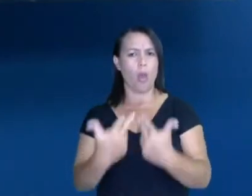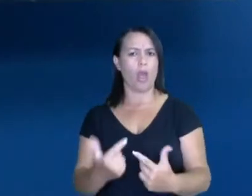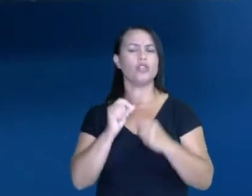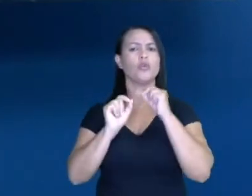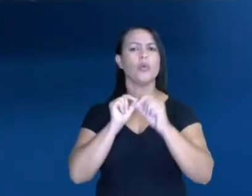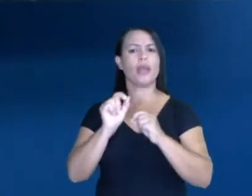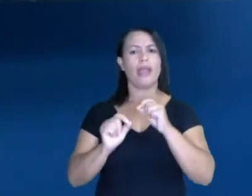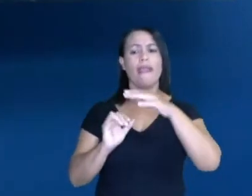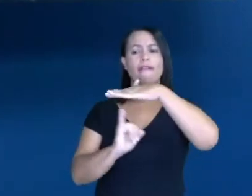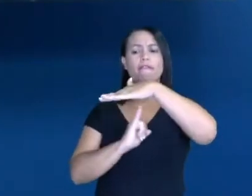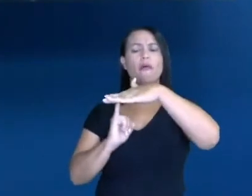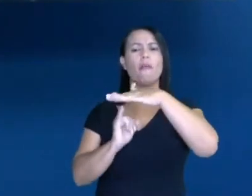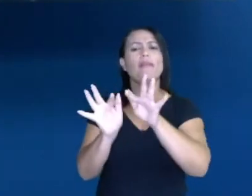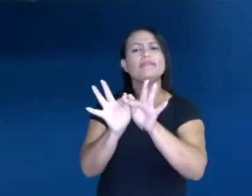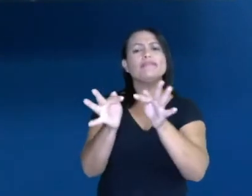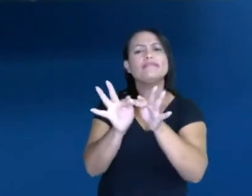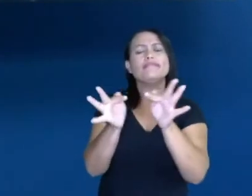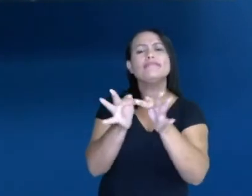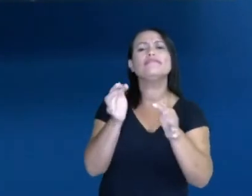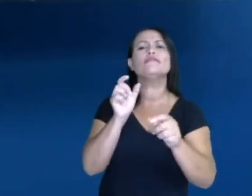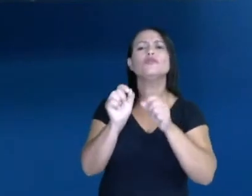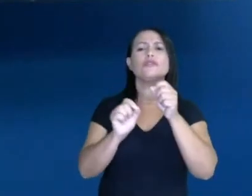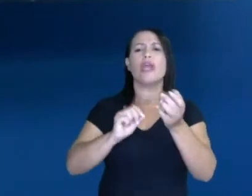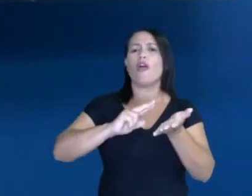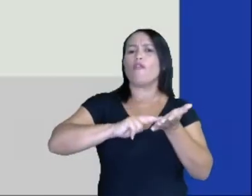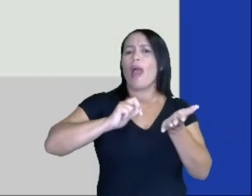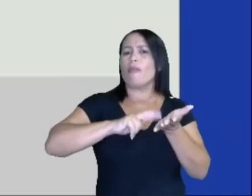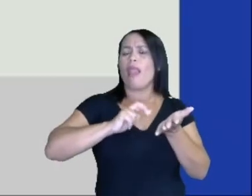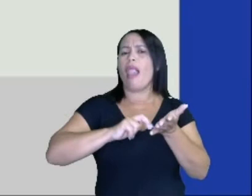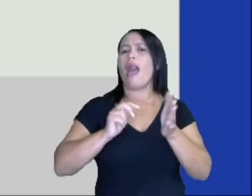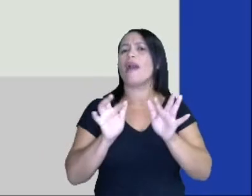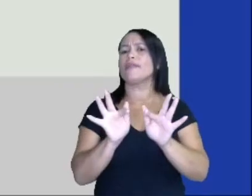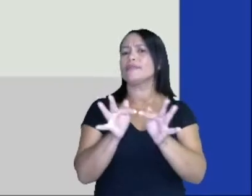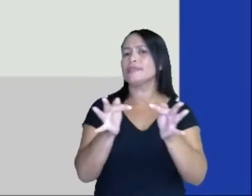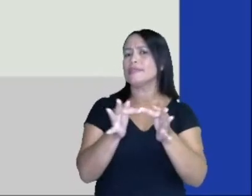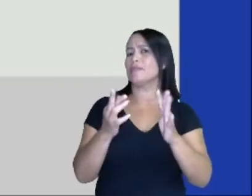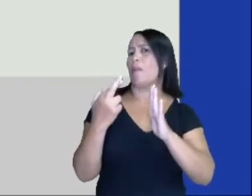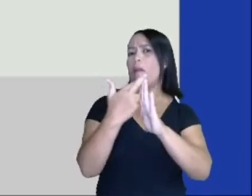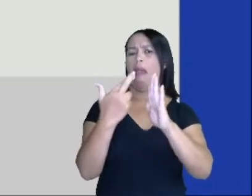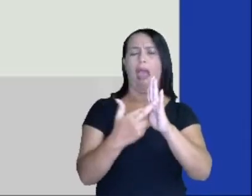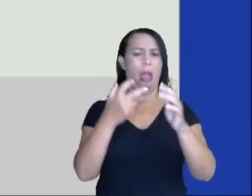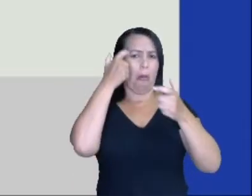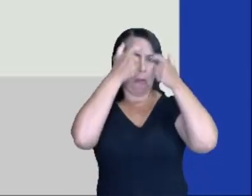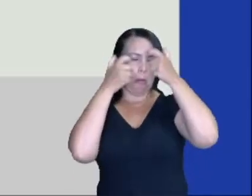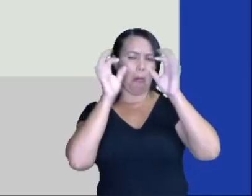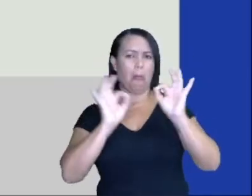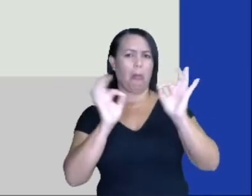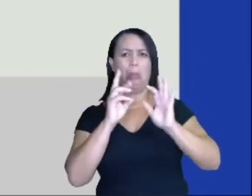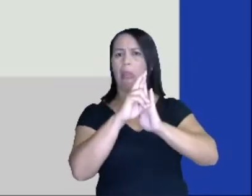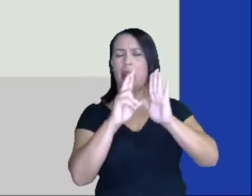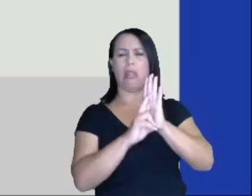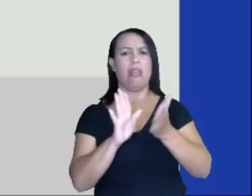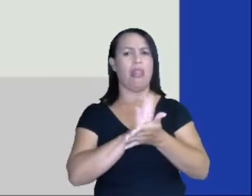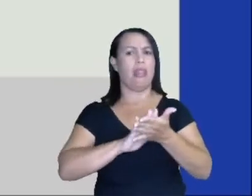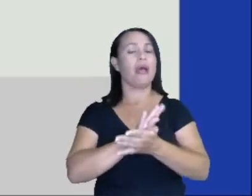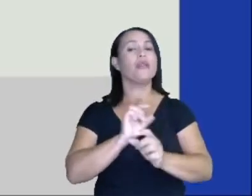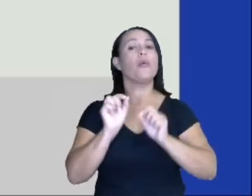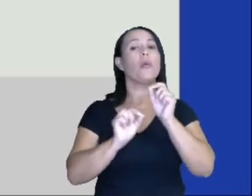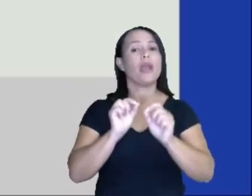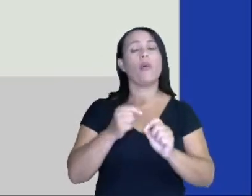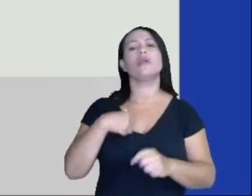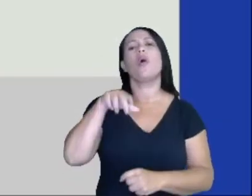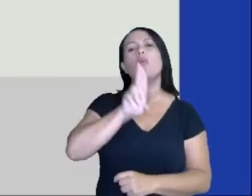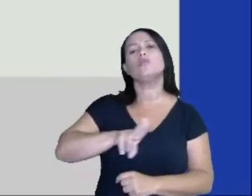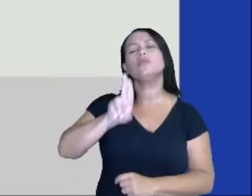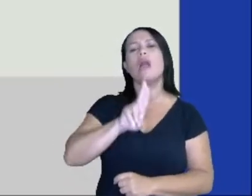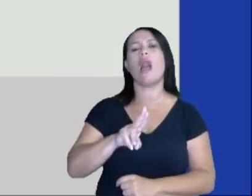pelo uso do vocabulário simples, ou seja, sem a preocupação com regras e normas gramaticais. Então, quando eu